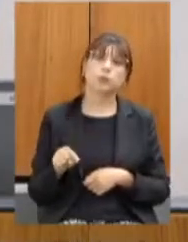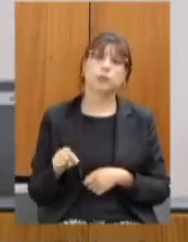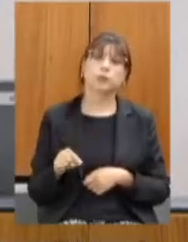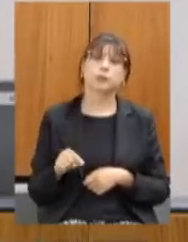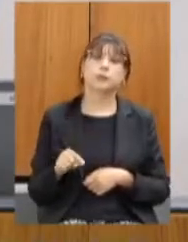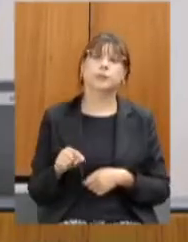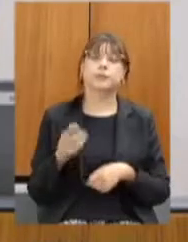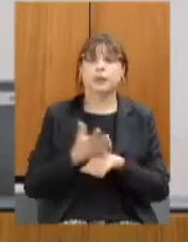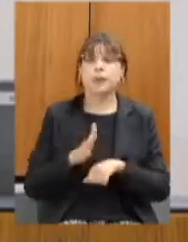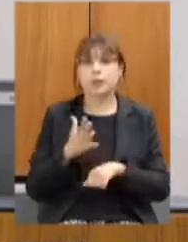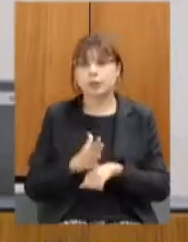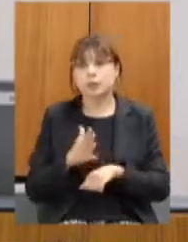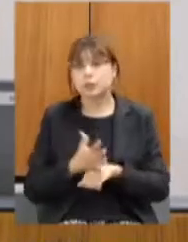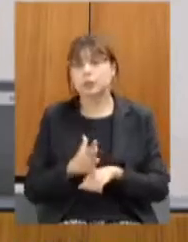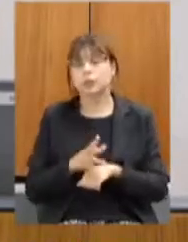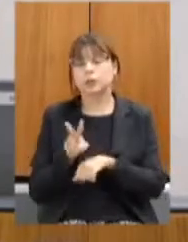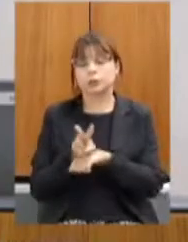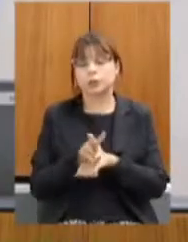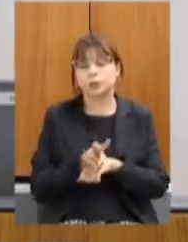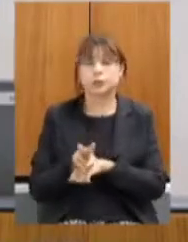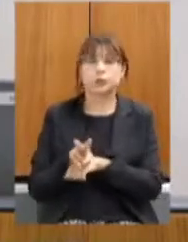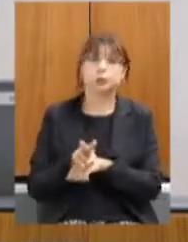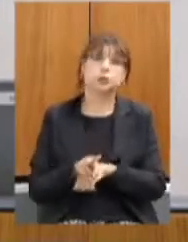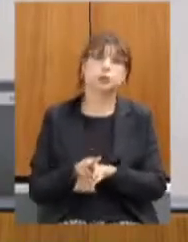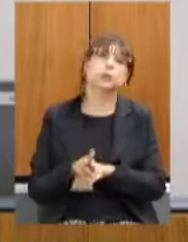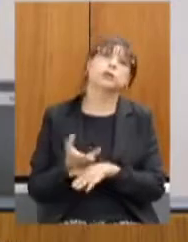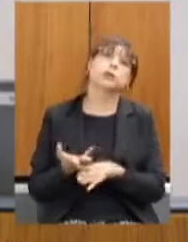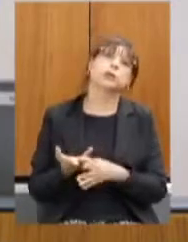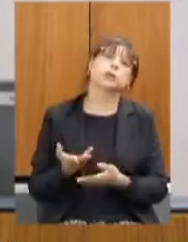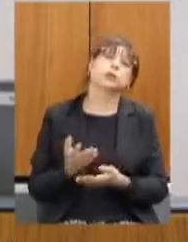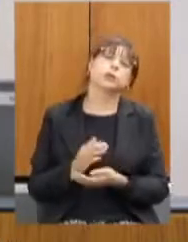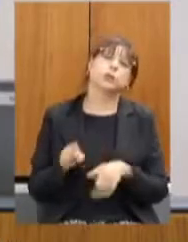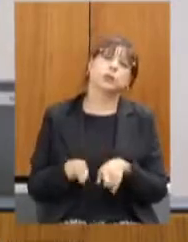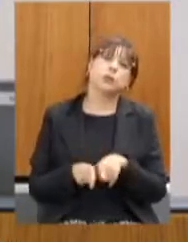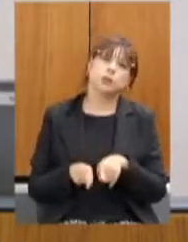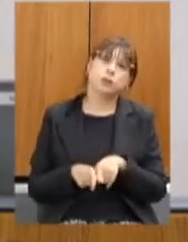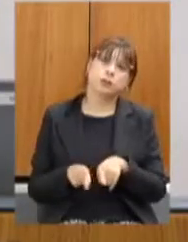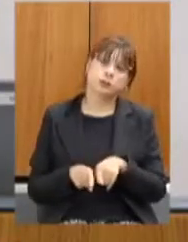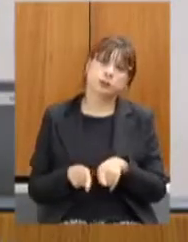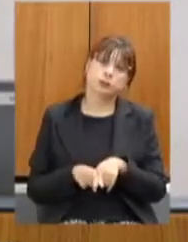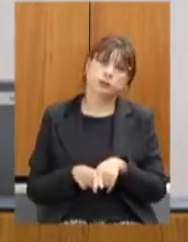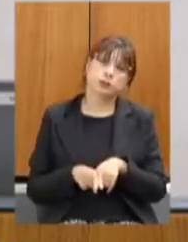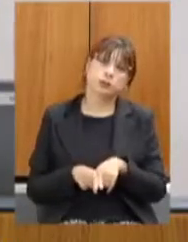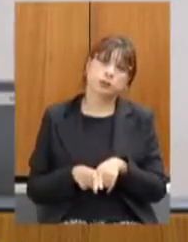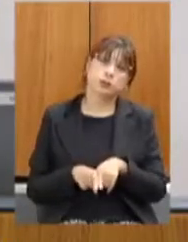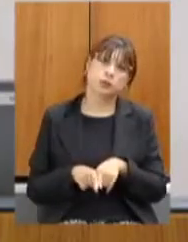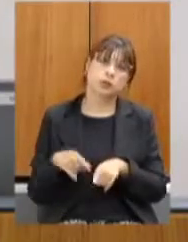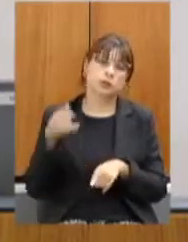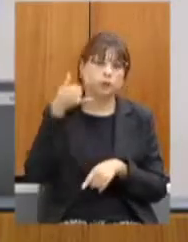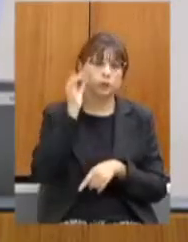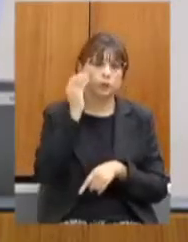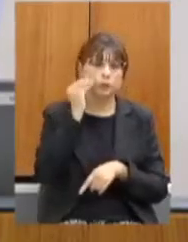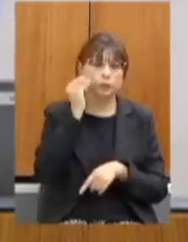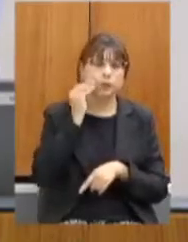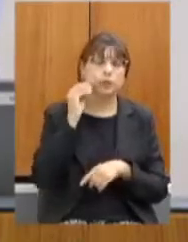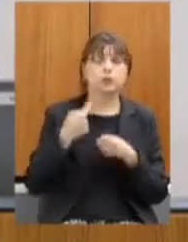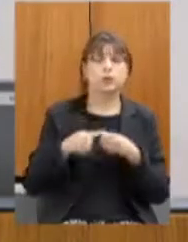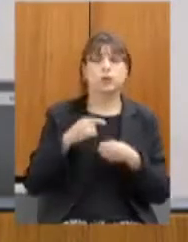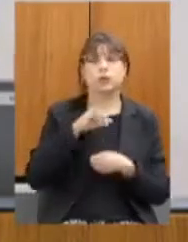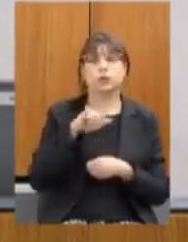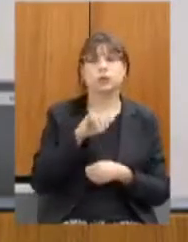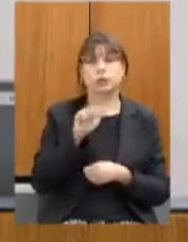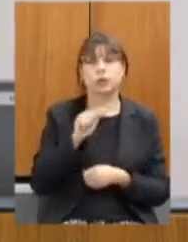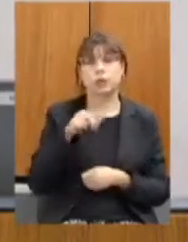estágios vigilância Brasil profissionalizado e mão de obra da Fazenda experimental em Janaúba